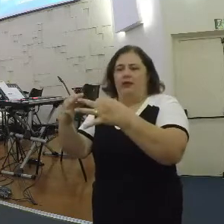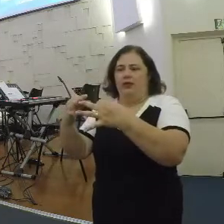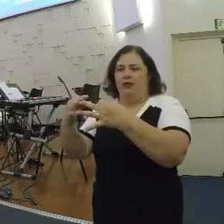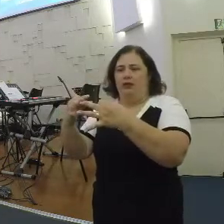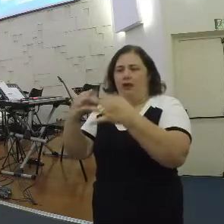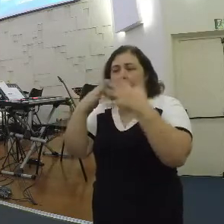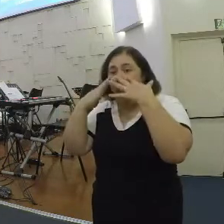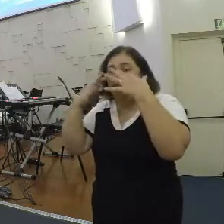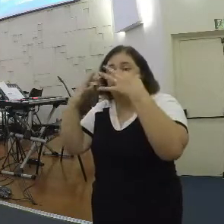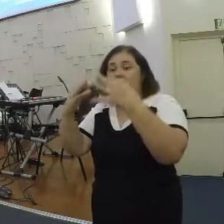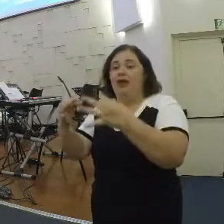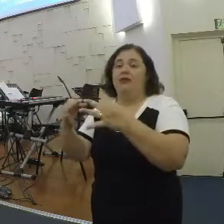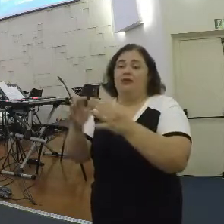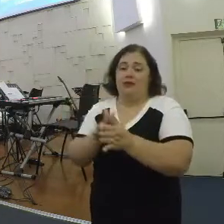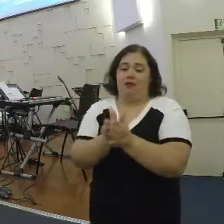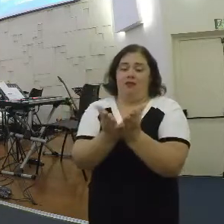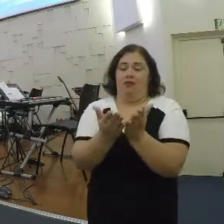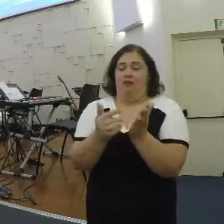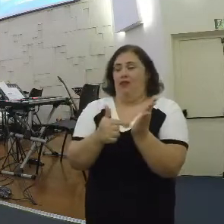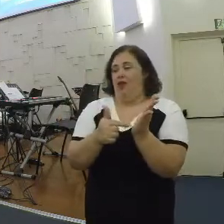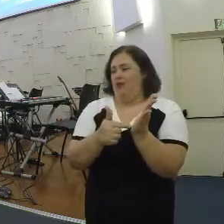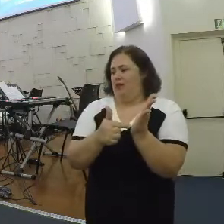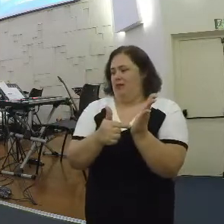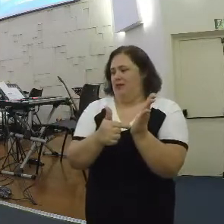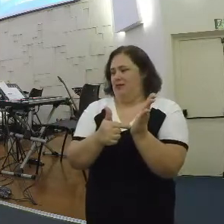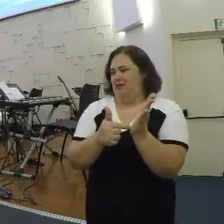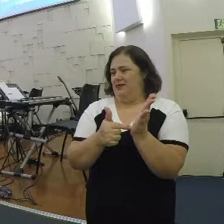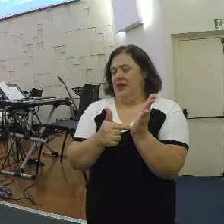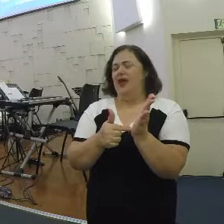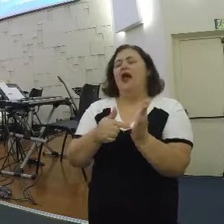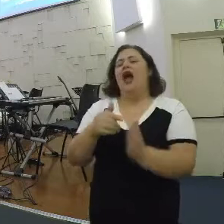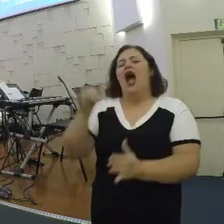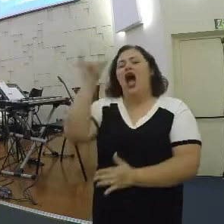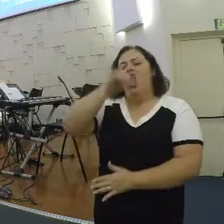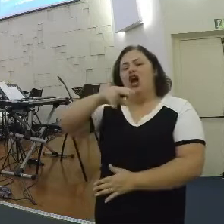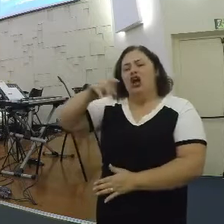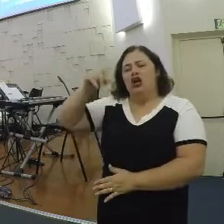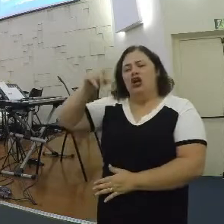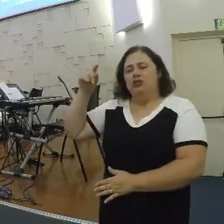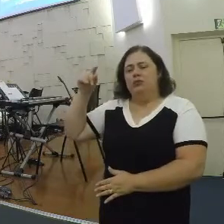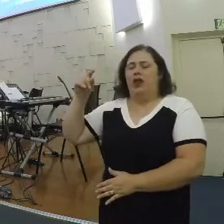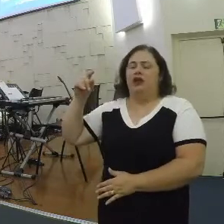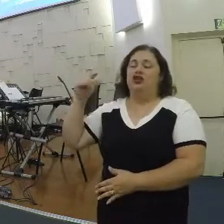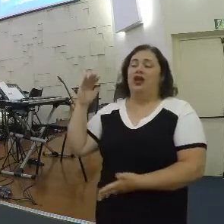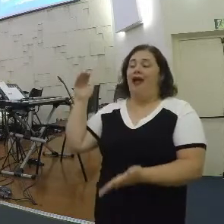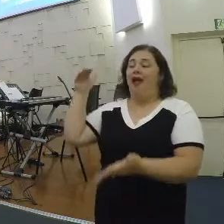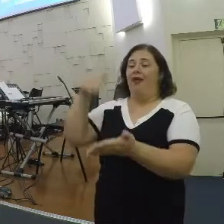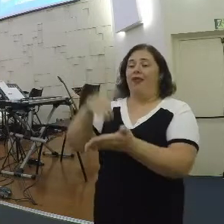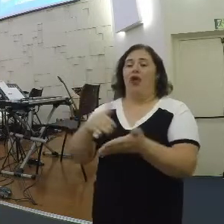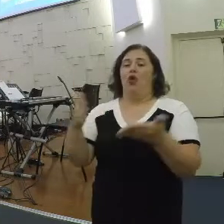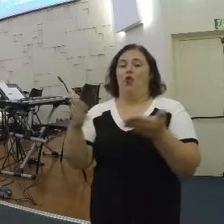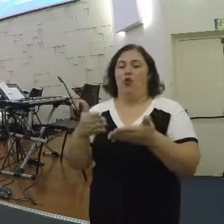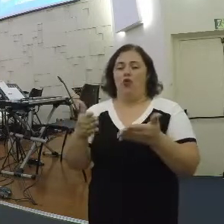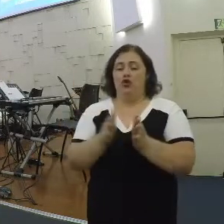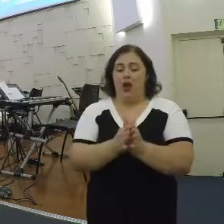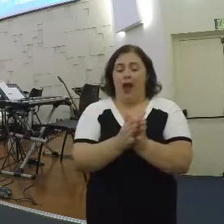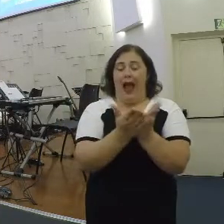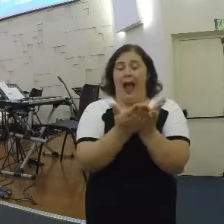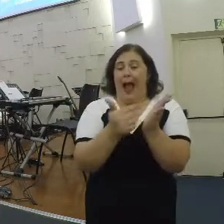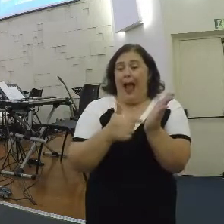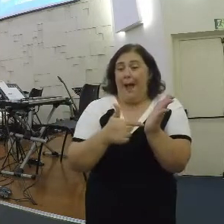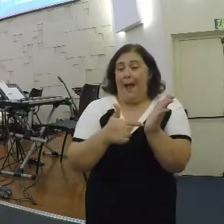Deus. A Bíblia é o livro mais lido, mais traduzido, mais vendido, mais amado e mais perseguido da história.